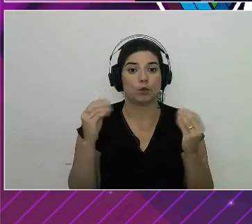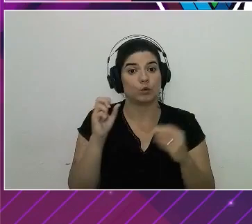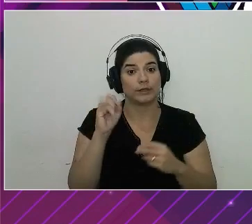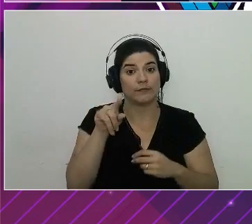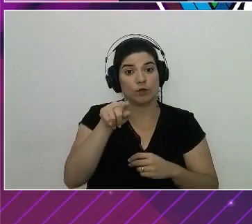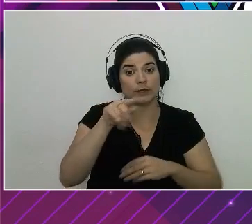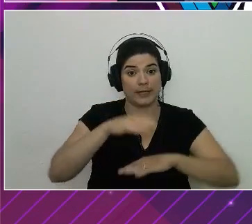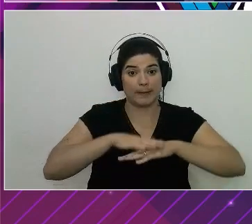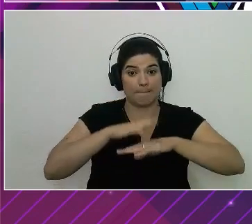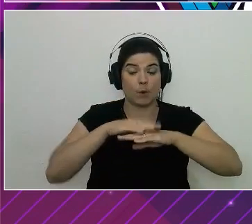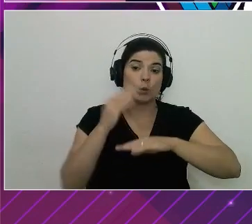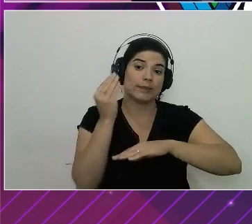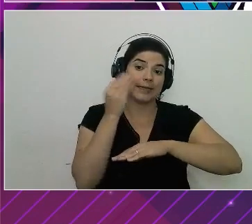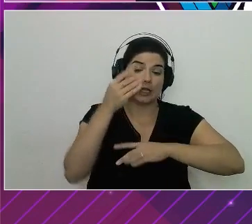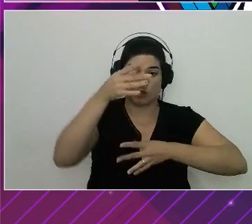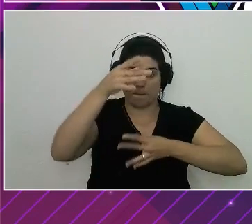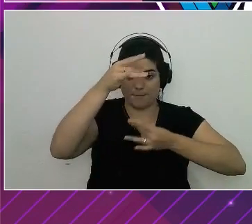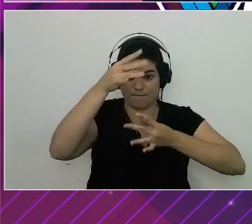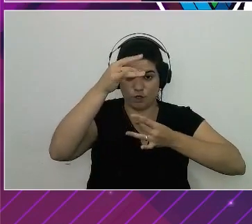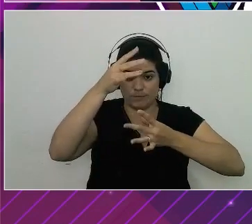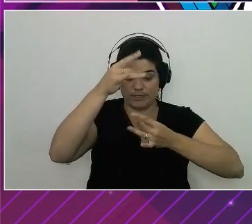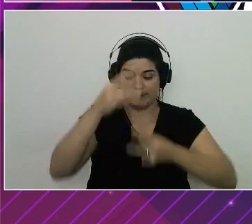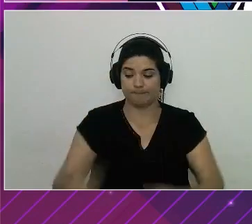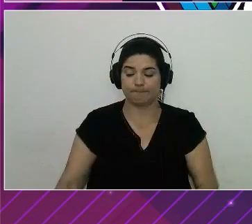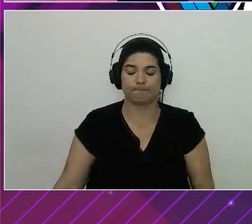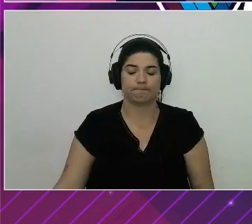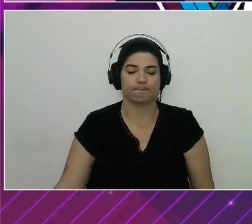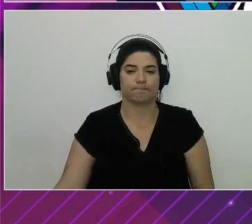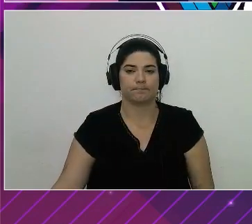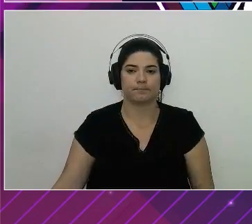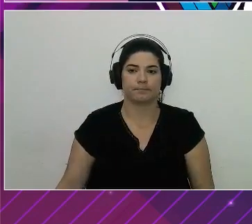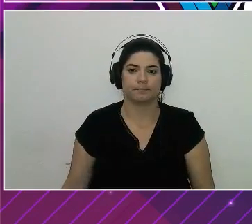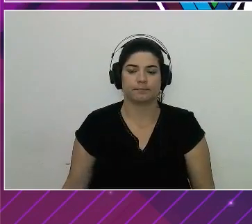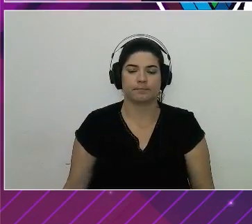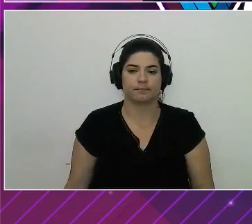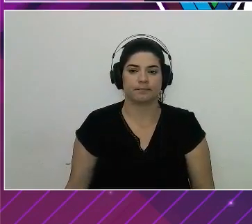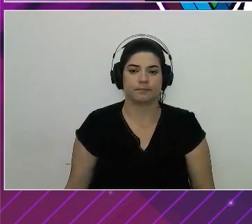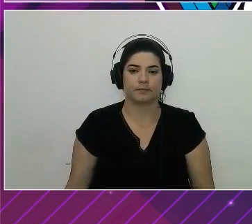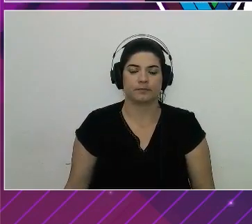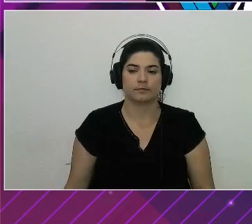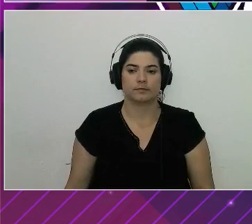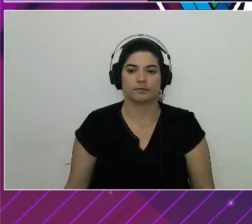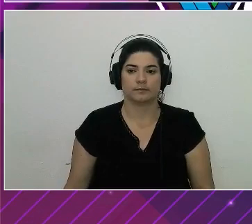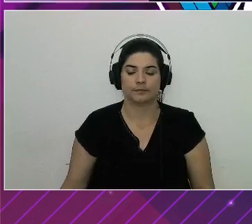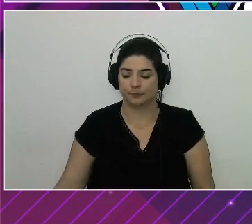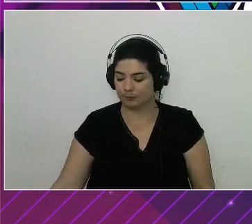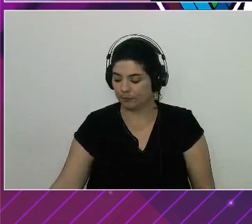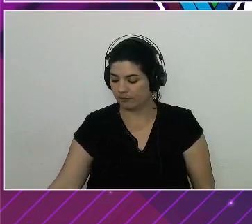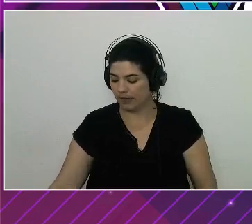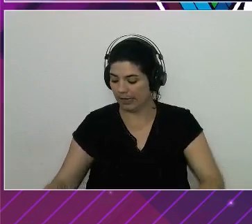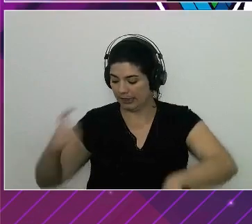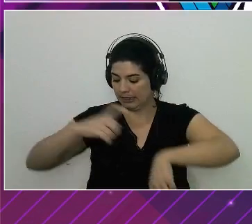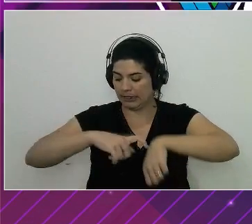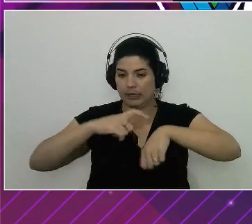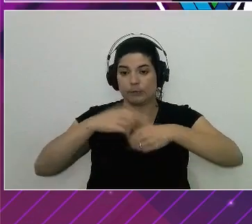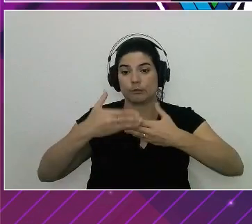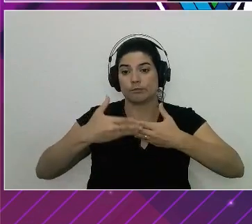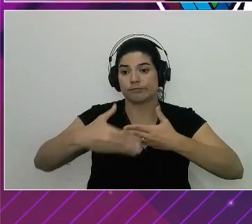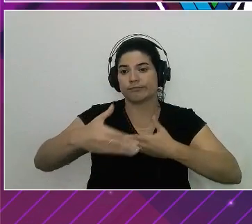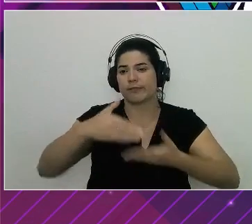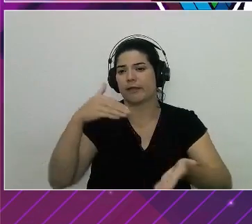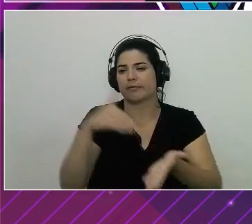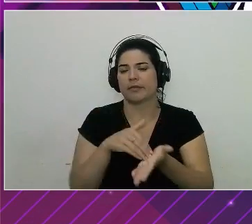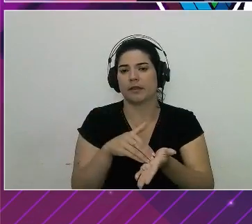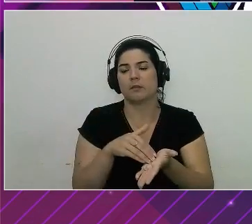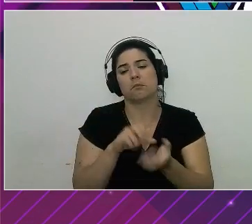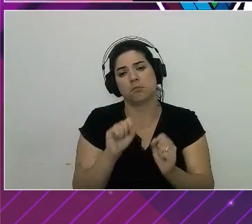de performance, é duração de spam. Então, por exemplo, você pode ter casos que você queira que a sua fila,